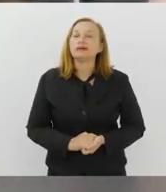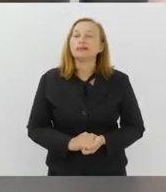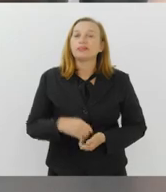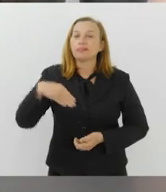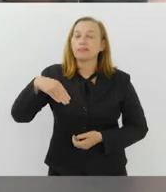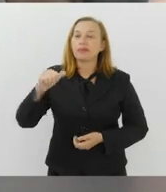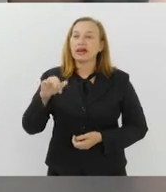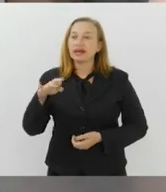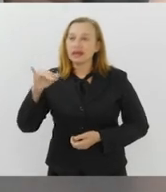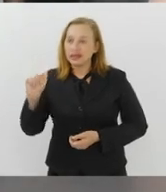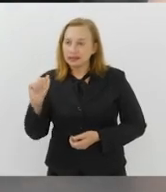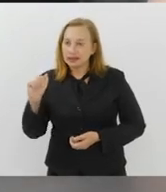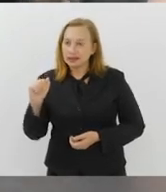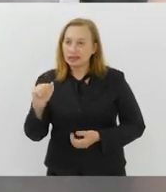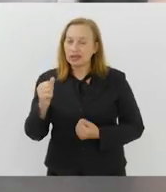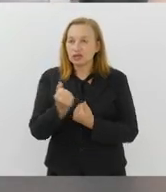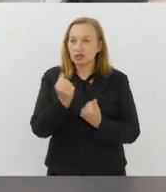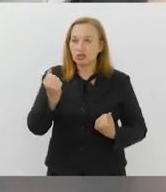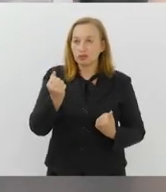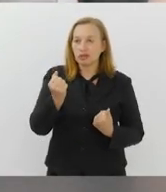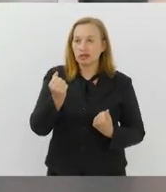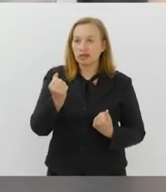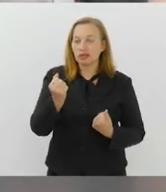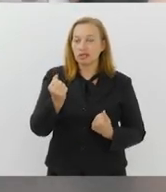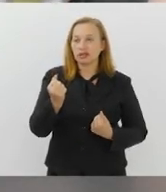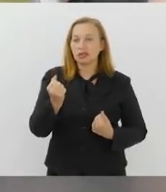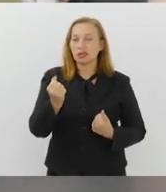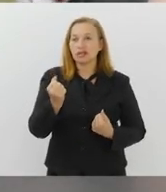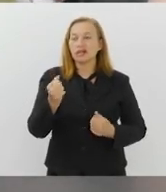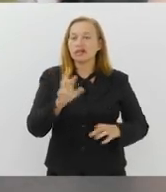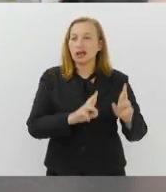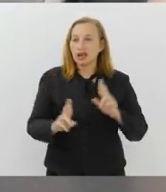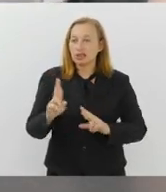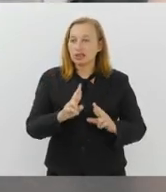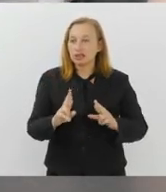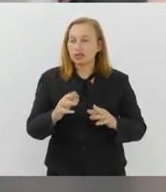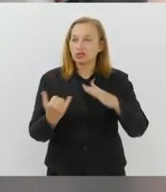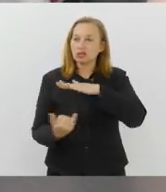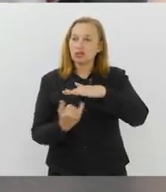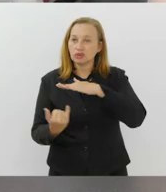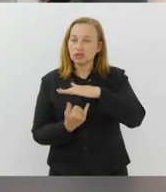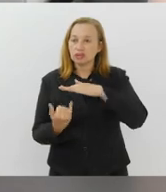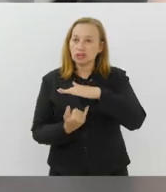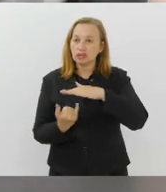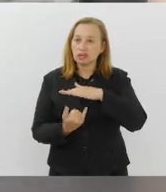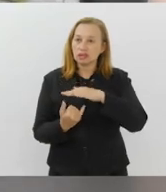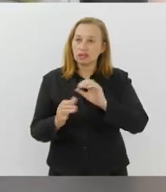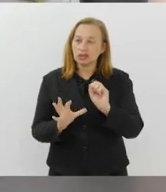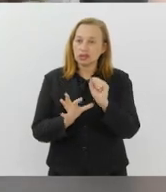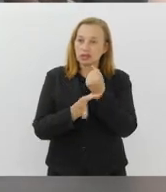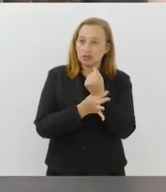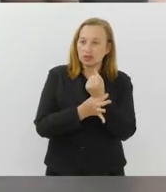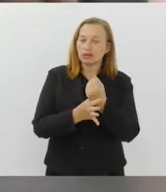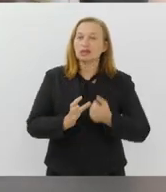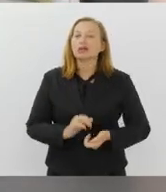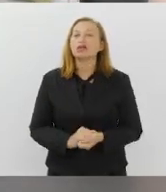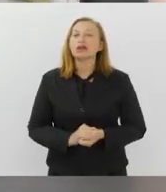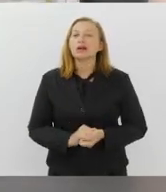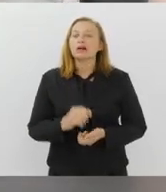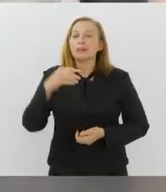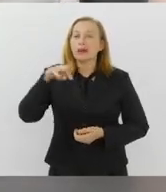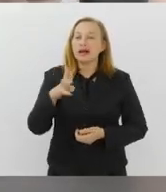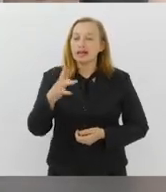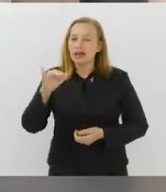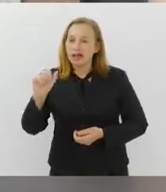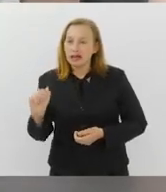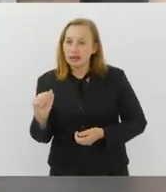Mariana Vilela, superintendente de Relações Institucionais da Confederação Nacional das Seguradoras. Mayara Gama, gerente